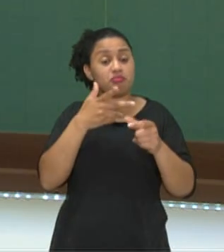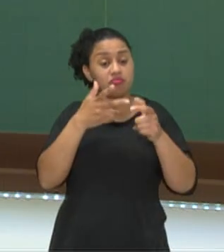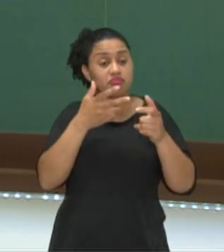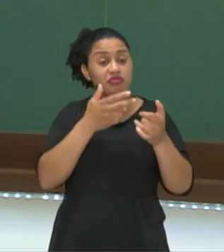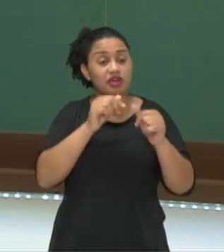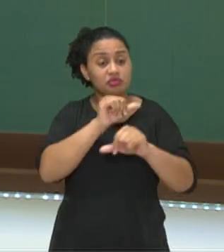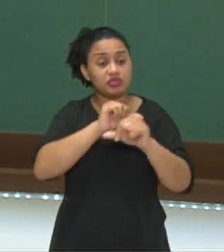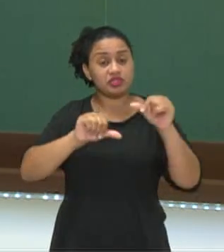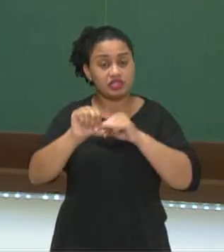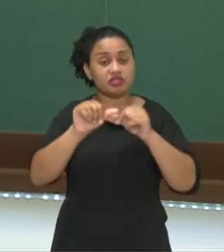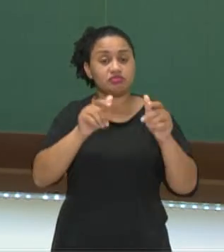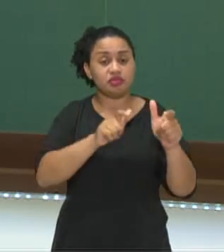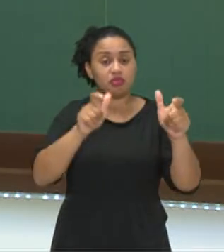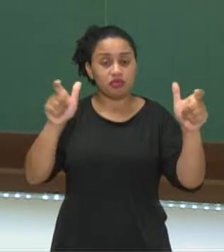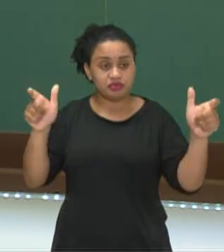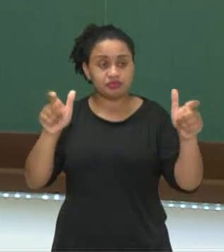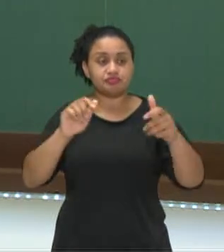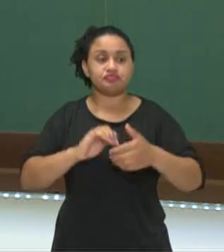imagem.